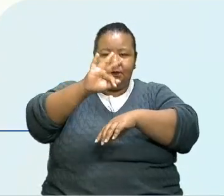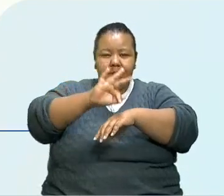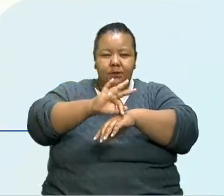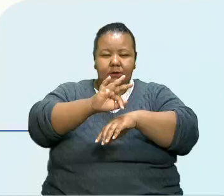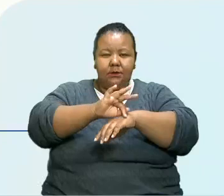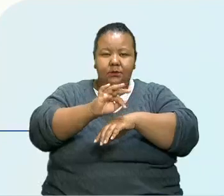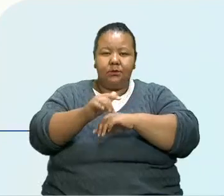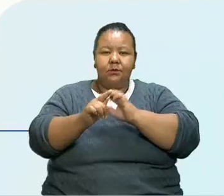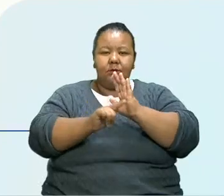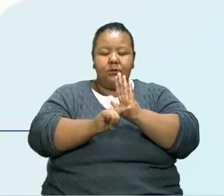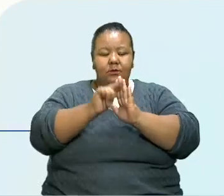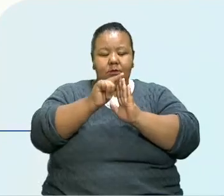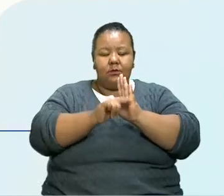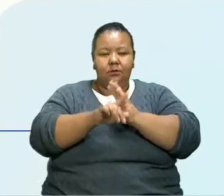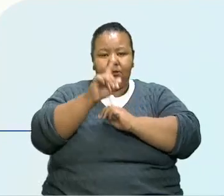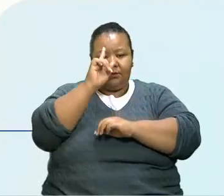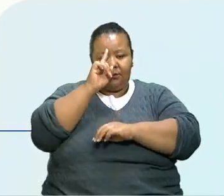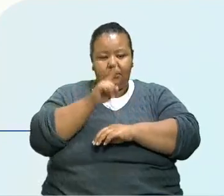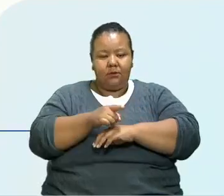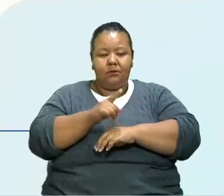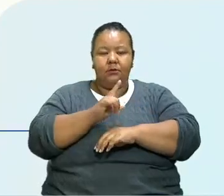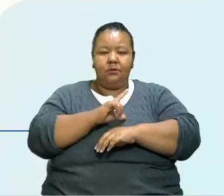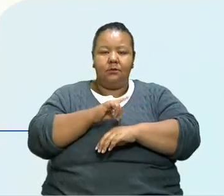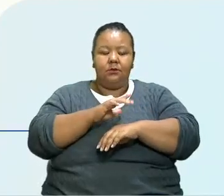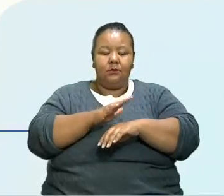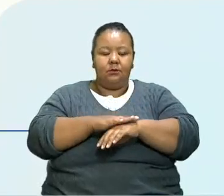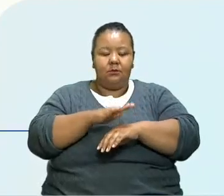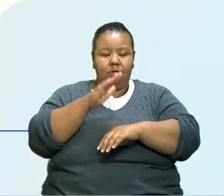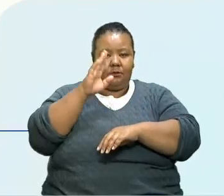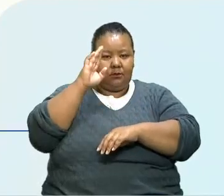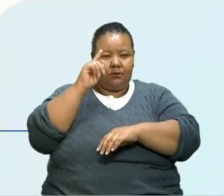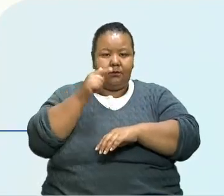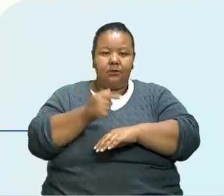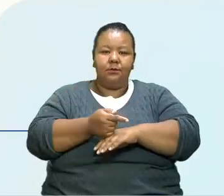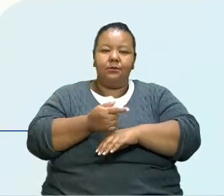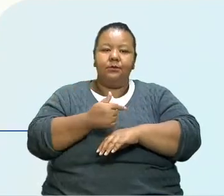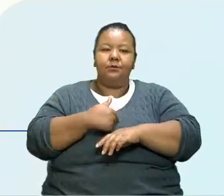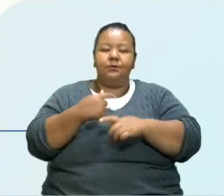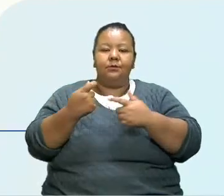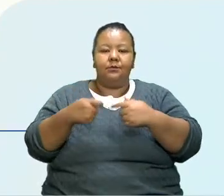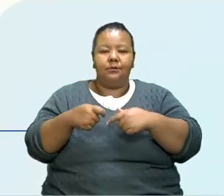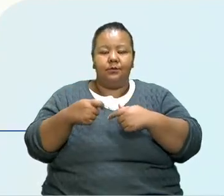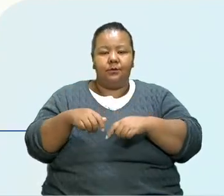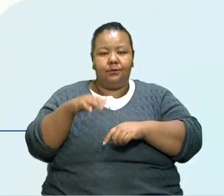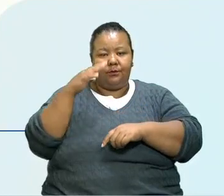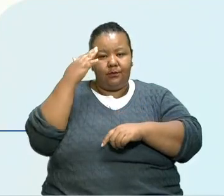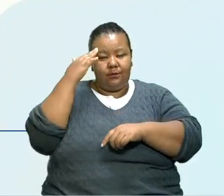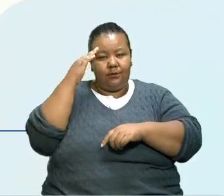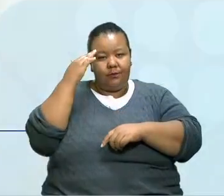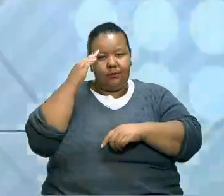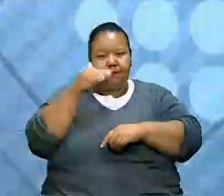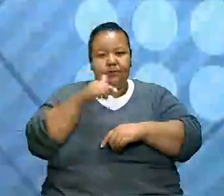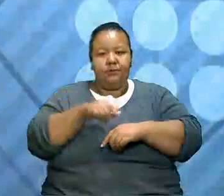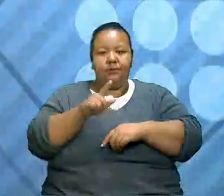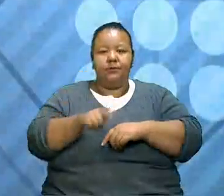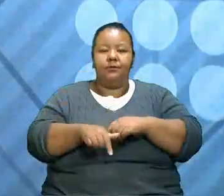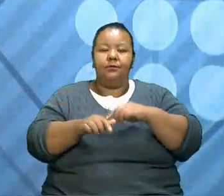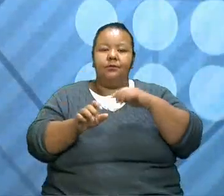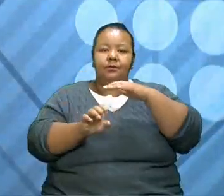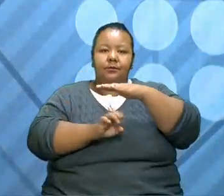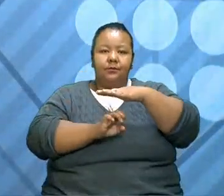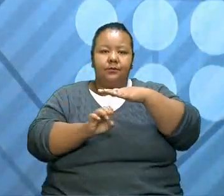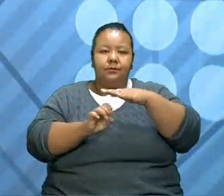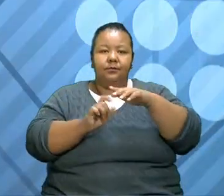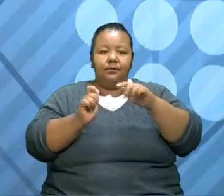de autoridade que tem para tomar as decisões. Então, eu preciso entender esses comandos. Uma organização, ela pode